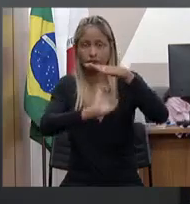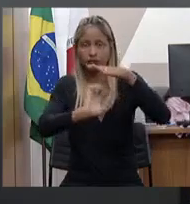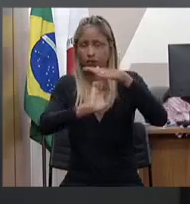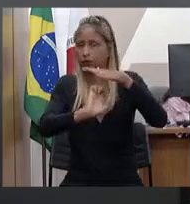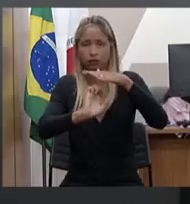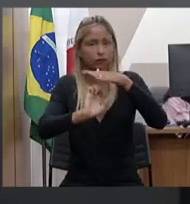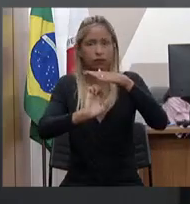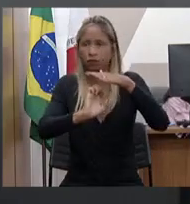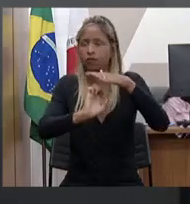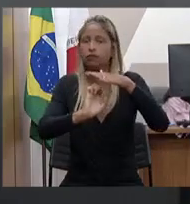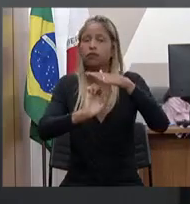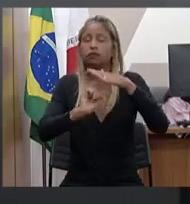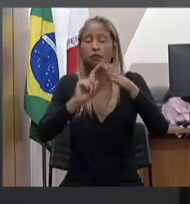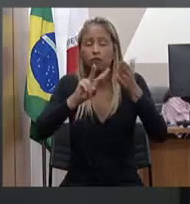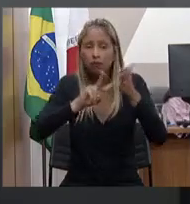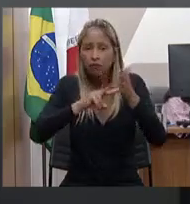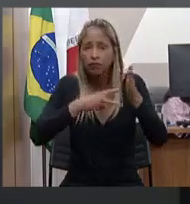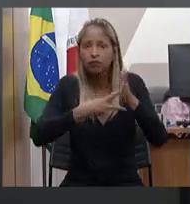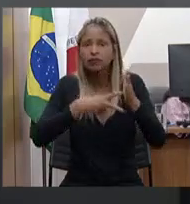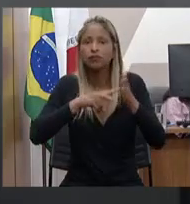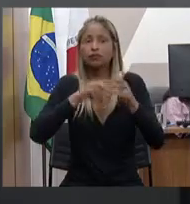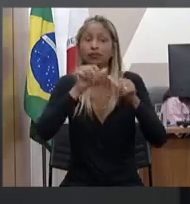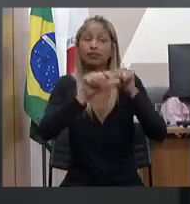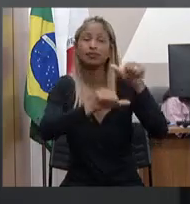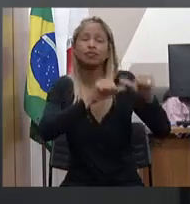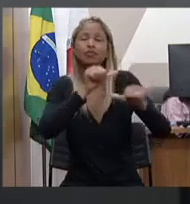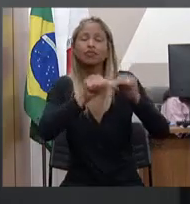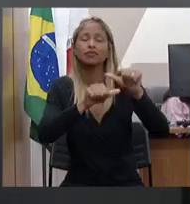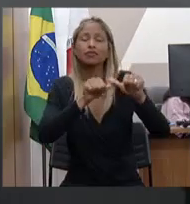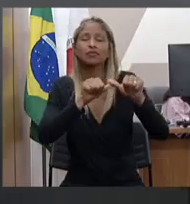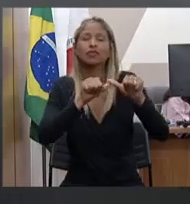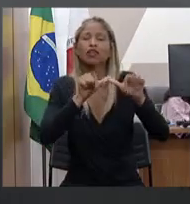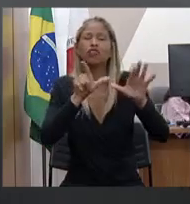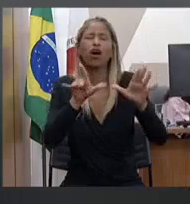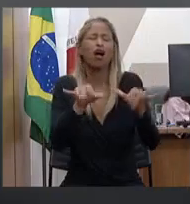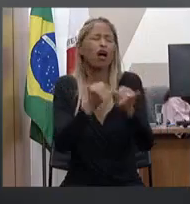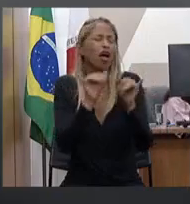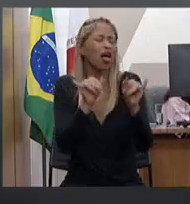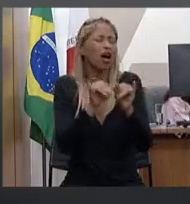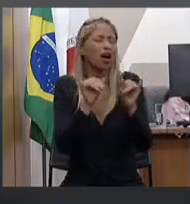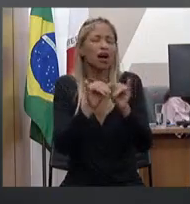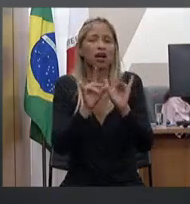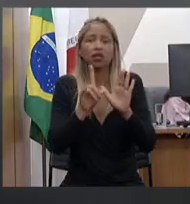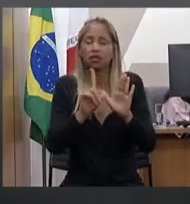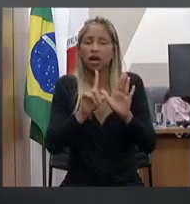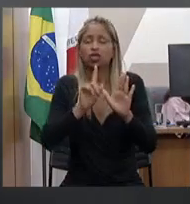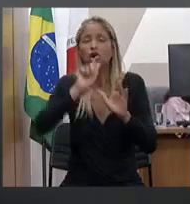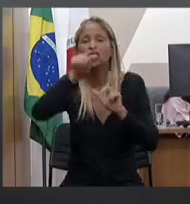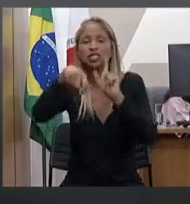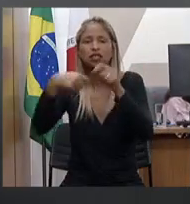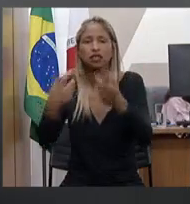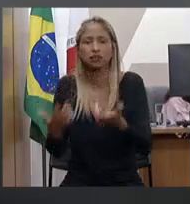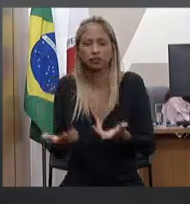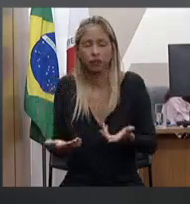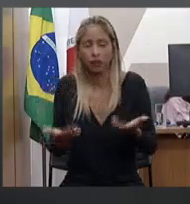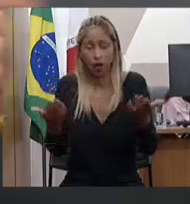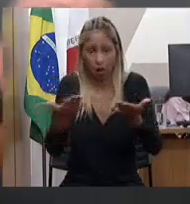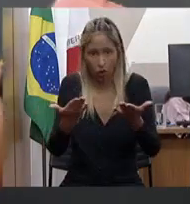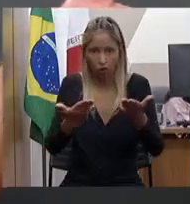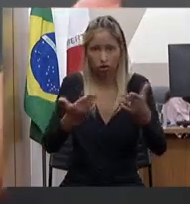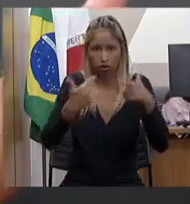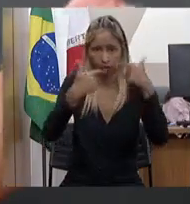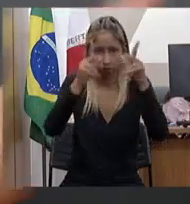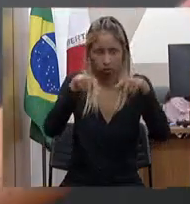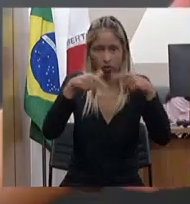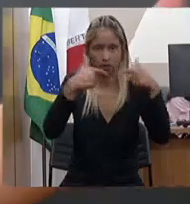deixar que o nosso sindicato se transforme em mero chanceladores das cipas Porque hoje o empregador